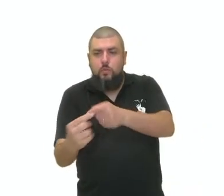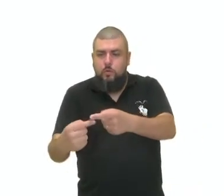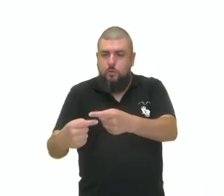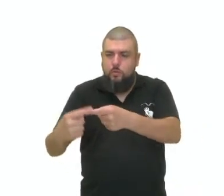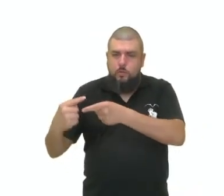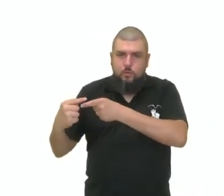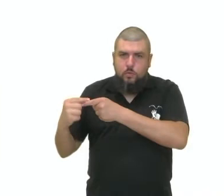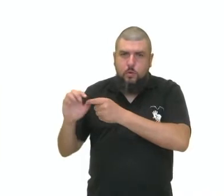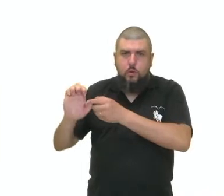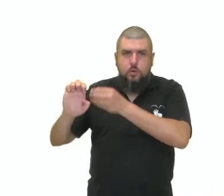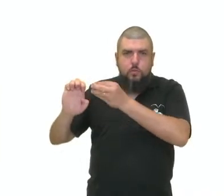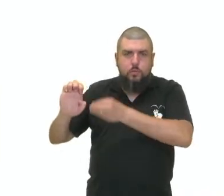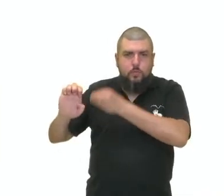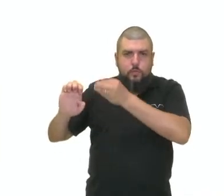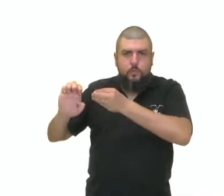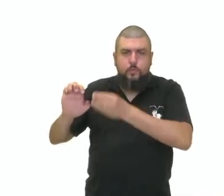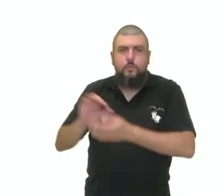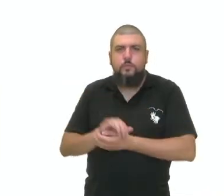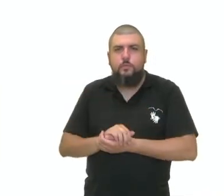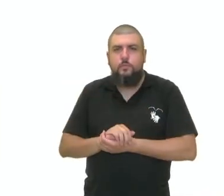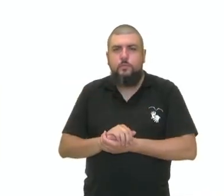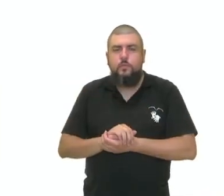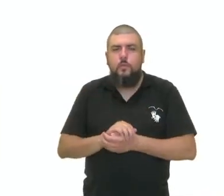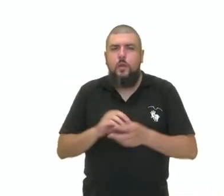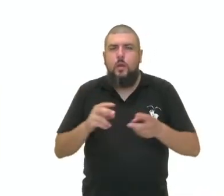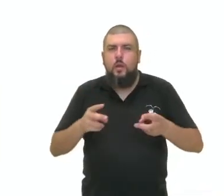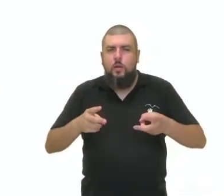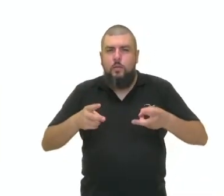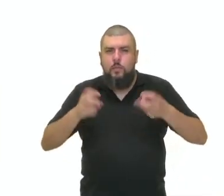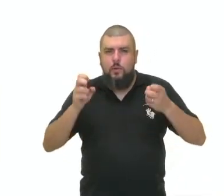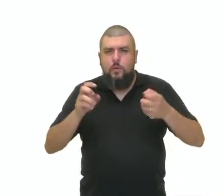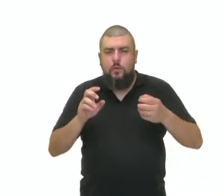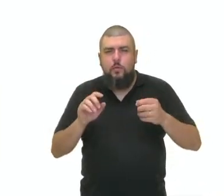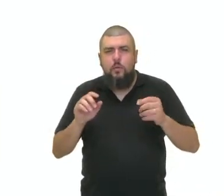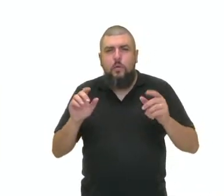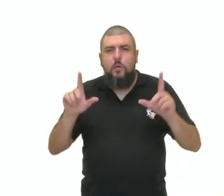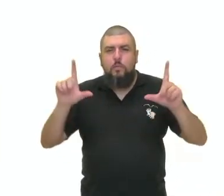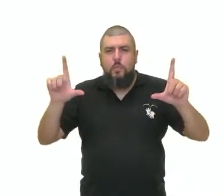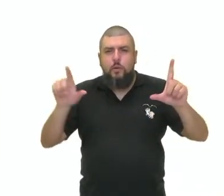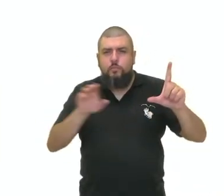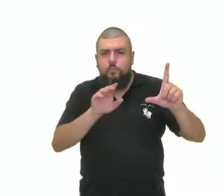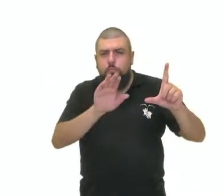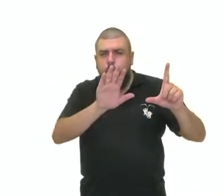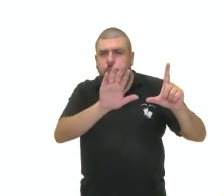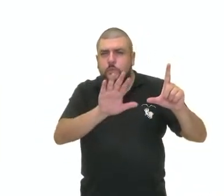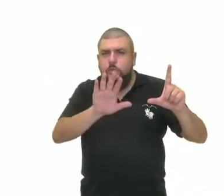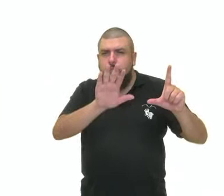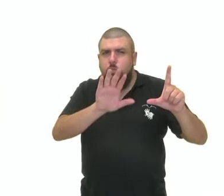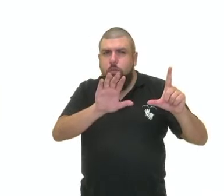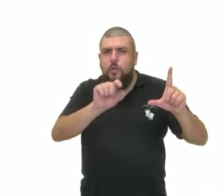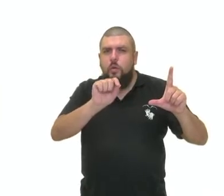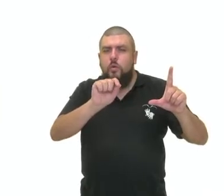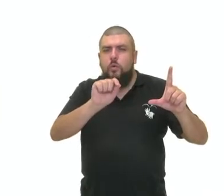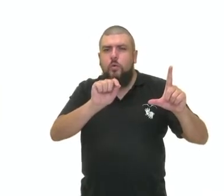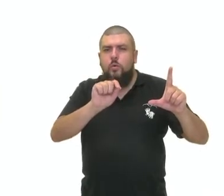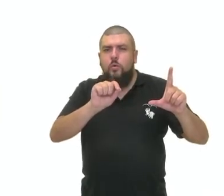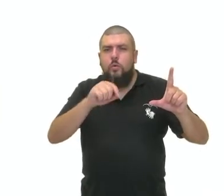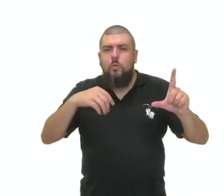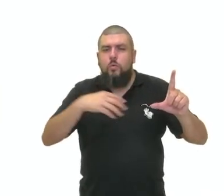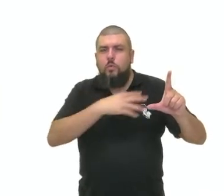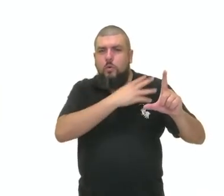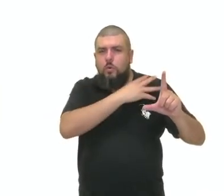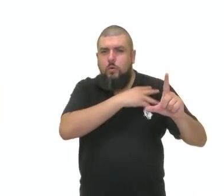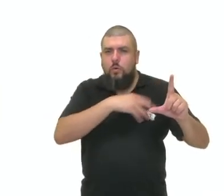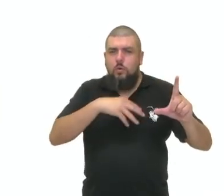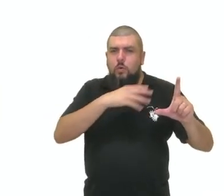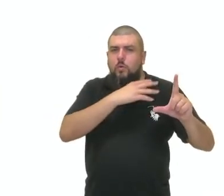da imagem, no centro desse afresco, nós temos, de um lado, Platão, tá? Então aqui o Platão defendendo